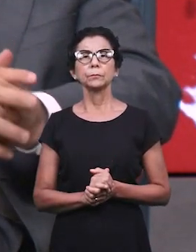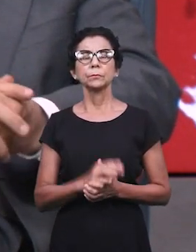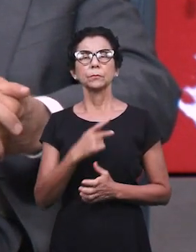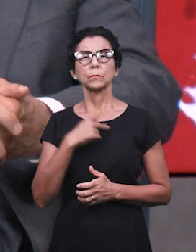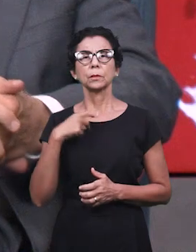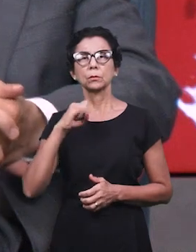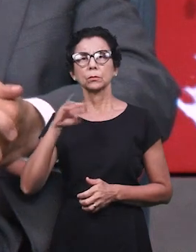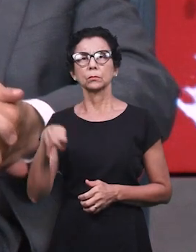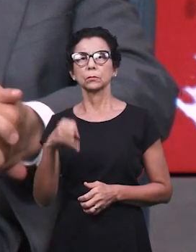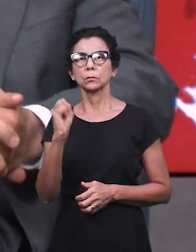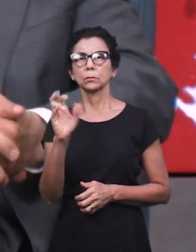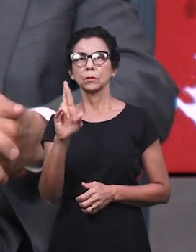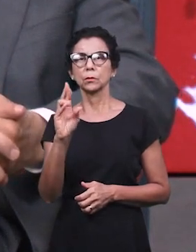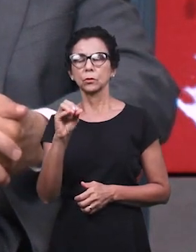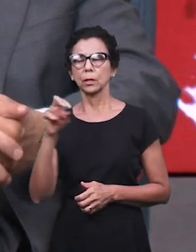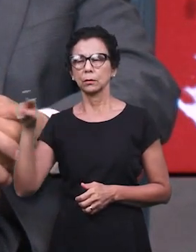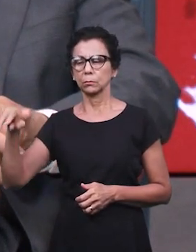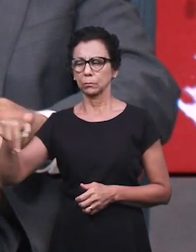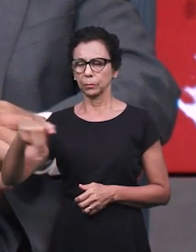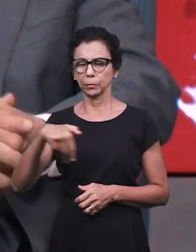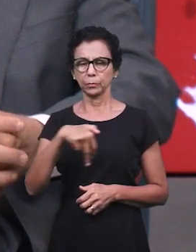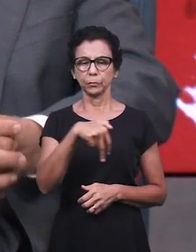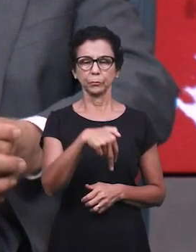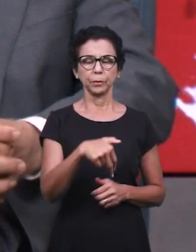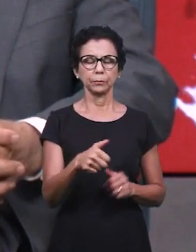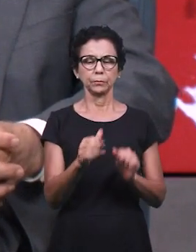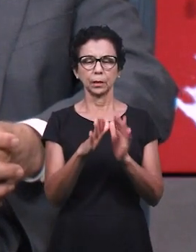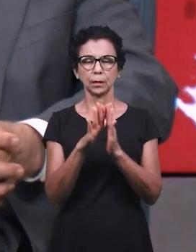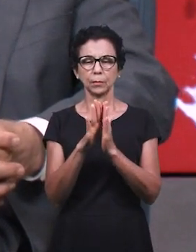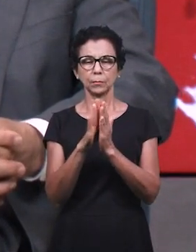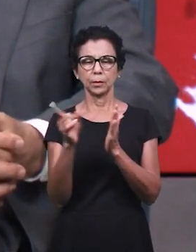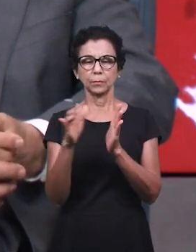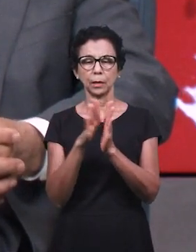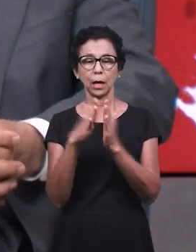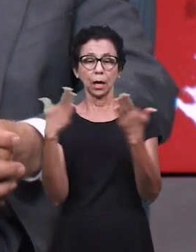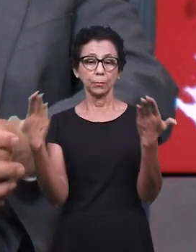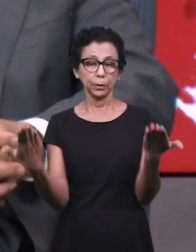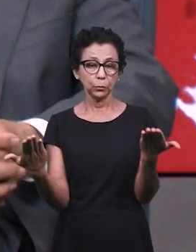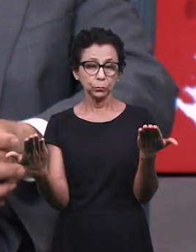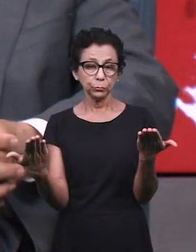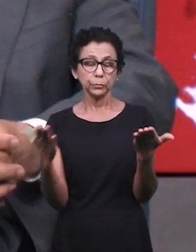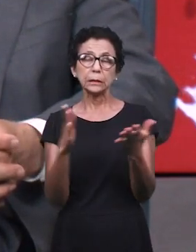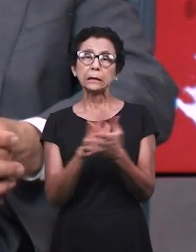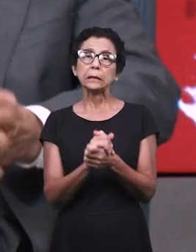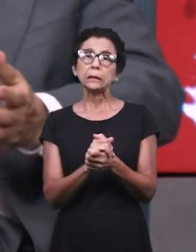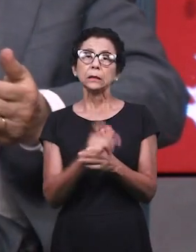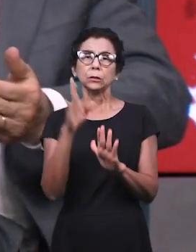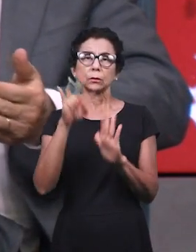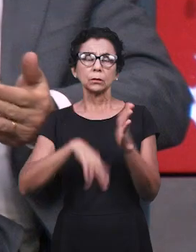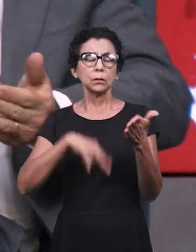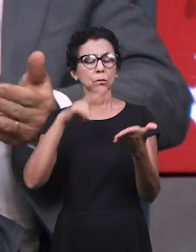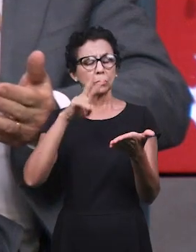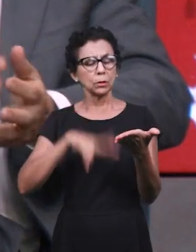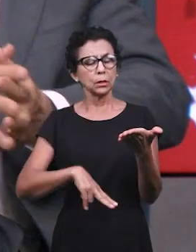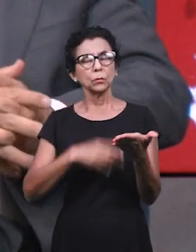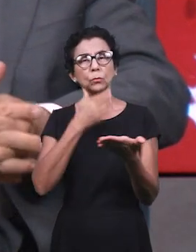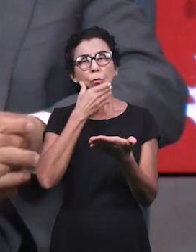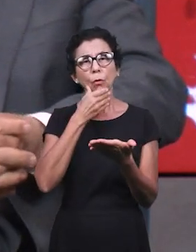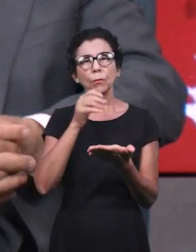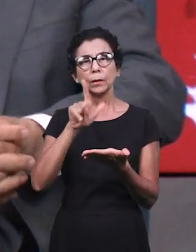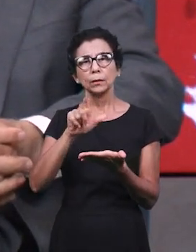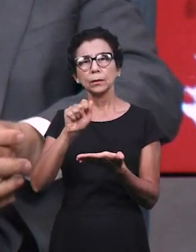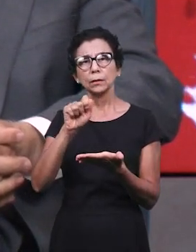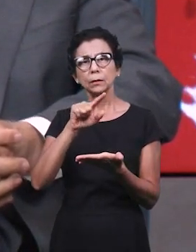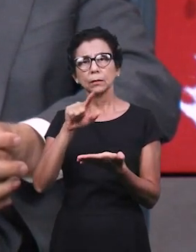da palavra e o texto que ele leu foi sobre a ressurreição de Lázaro. E quando ele leu o texto